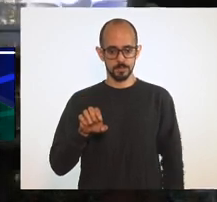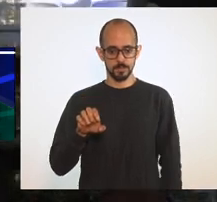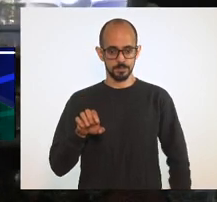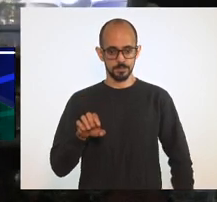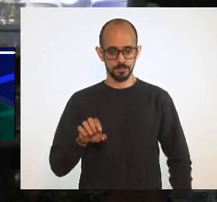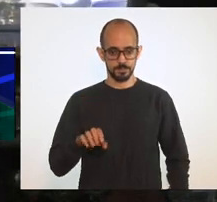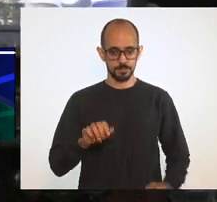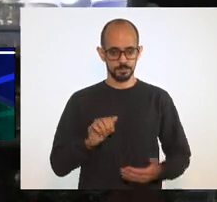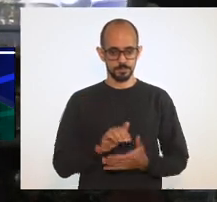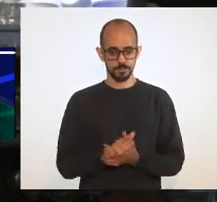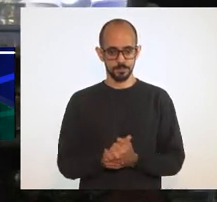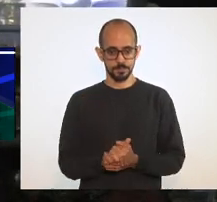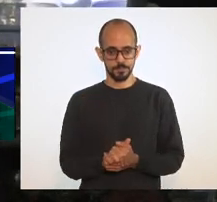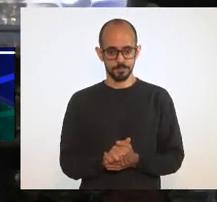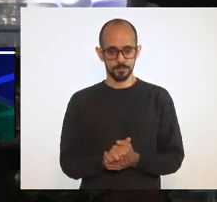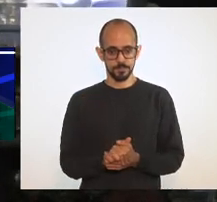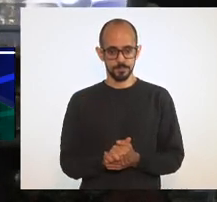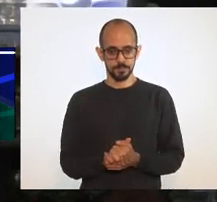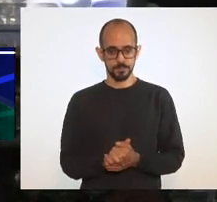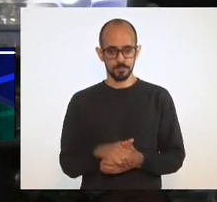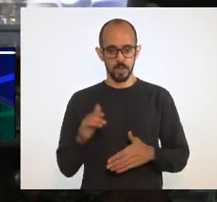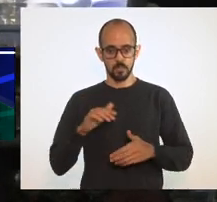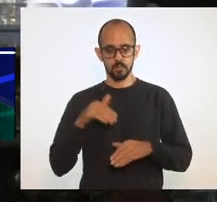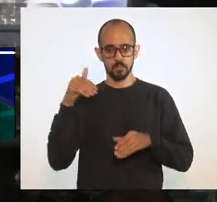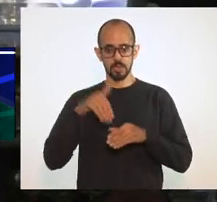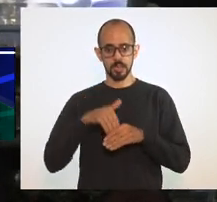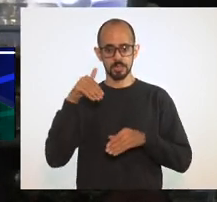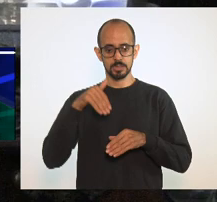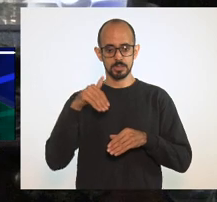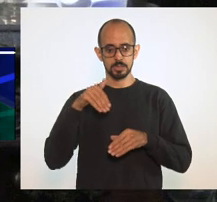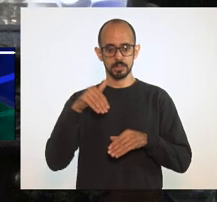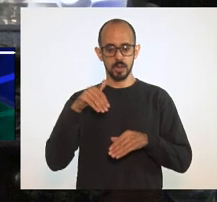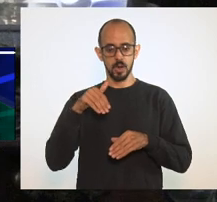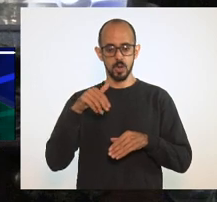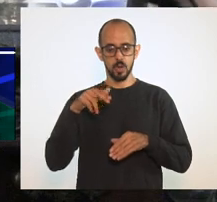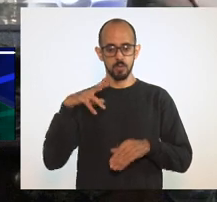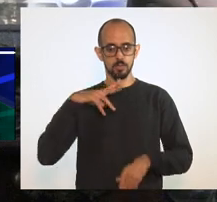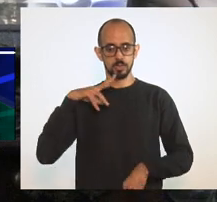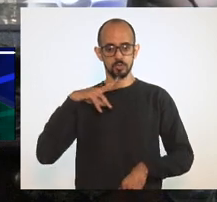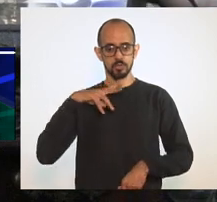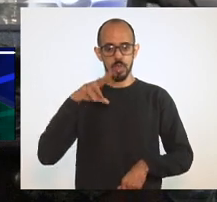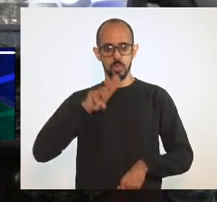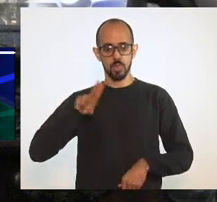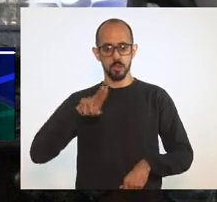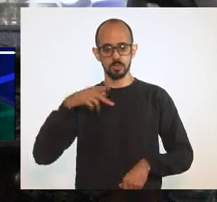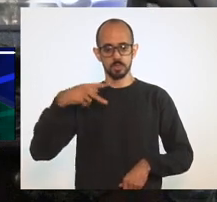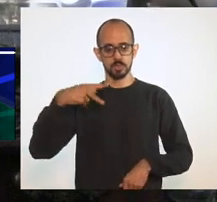presidente. Estamos em procedimento de votação nominal da PEC 52 de 21.